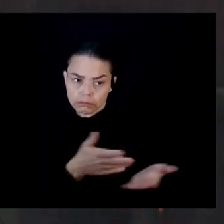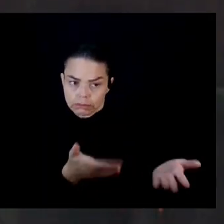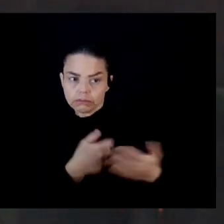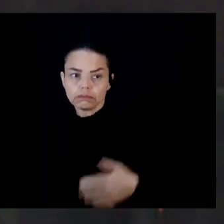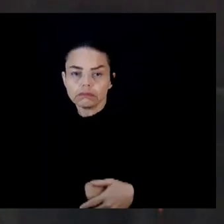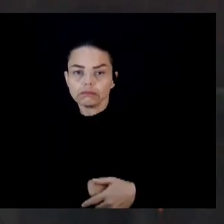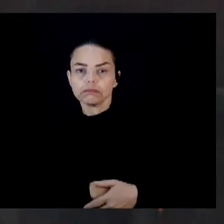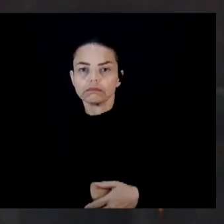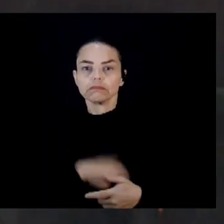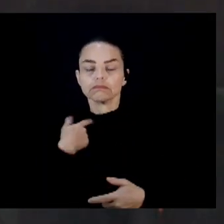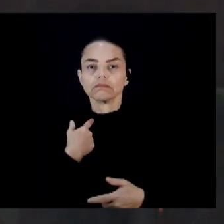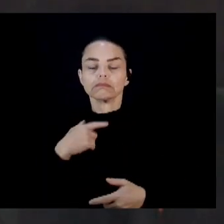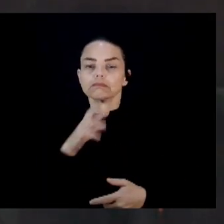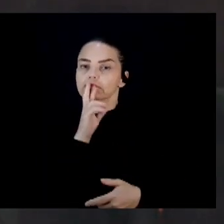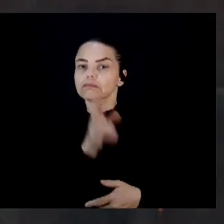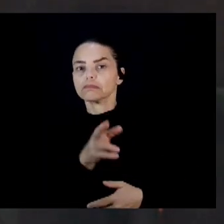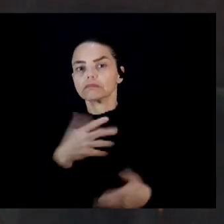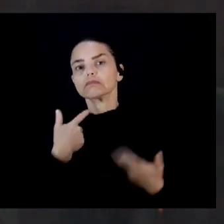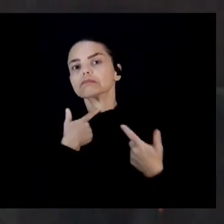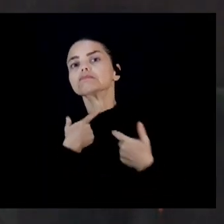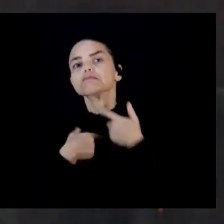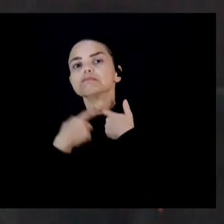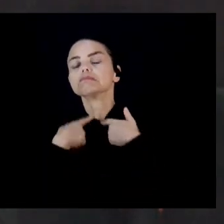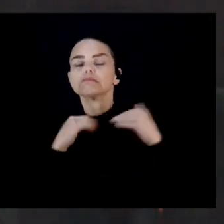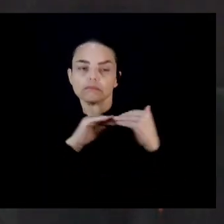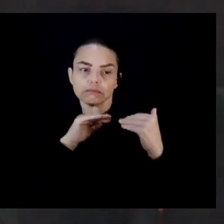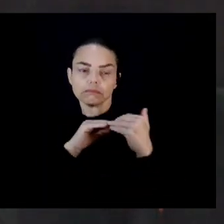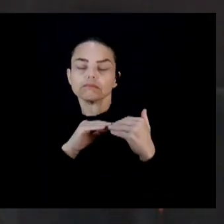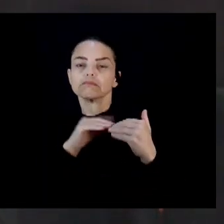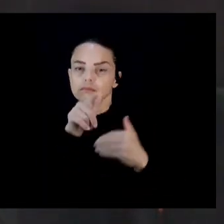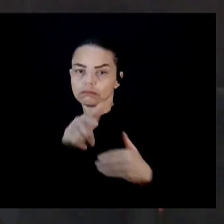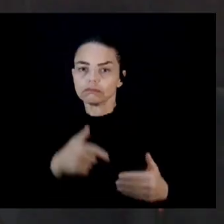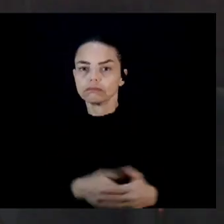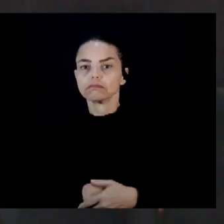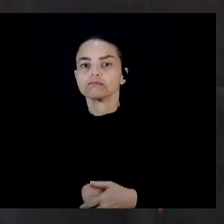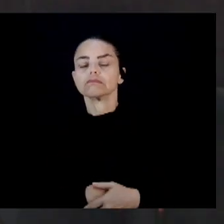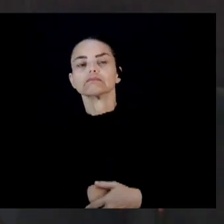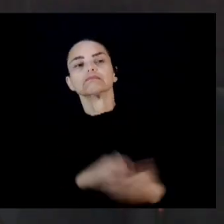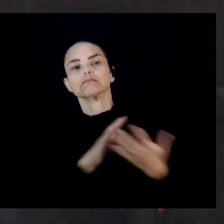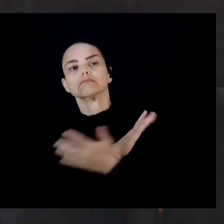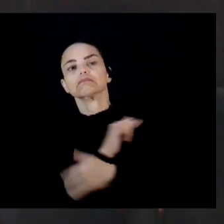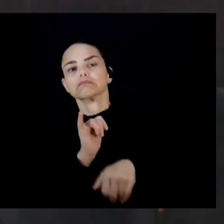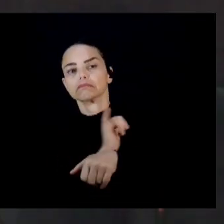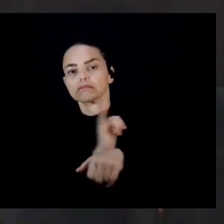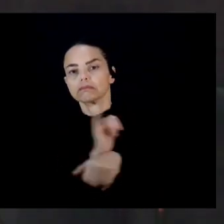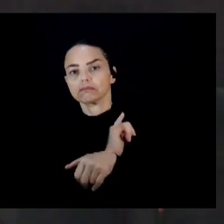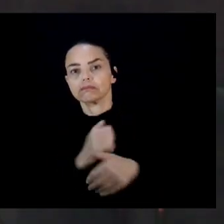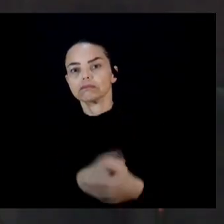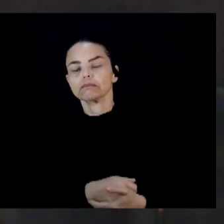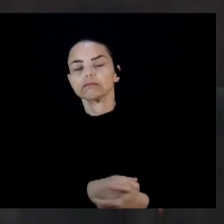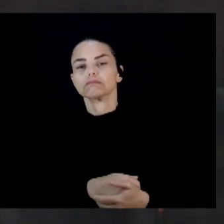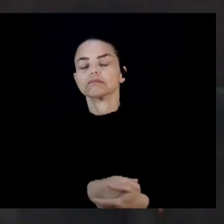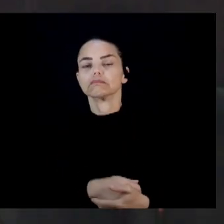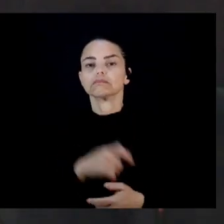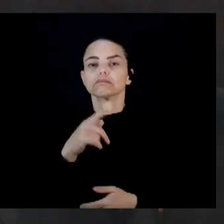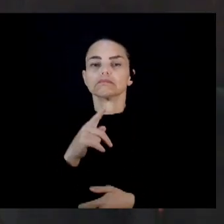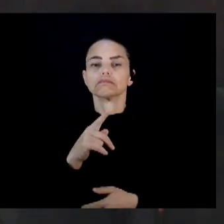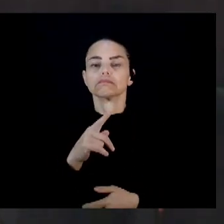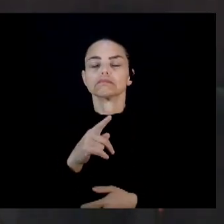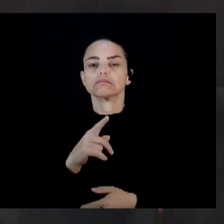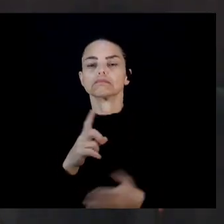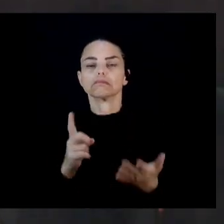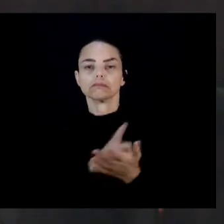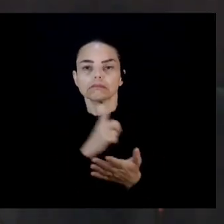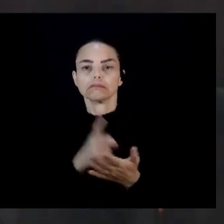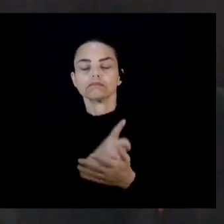um resultado que você quer, mais adequado para você. Tá? Então, algumas ferramentas. Um personal, esse diário terapêutico que eu gosto muito